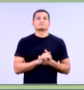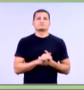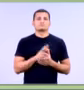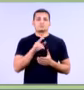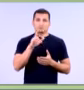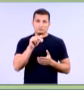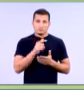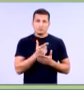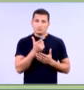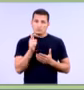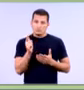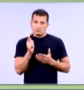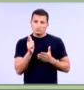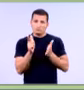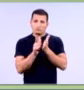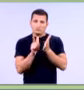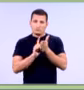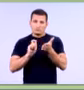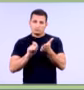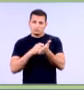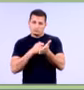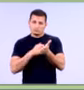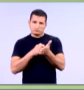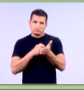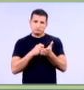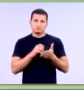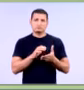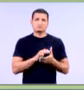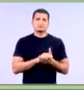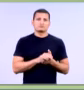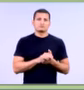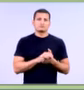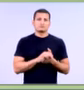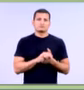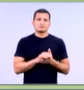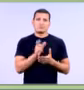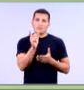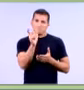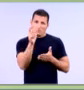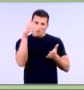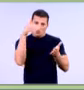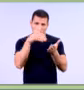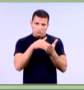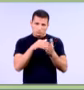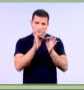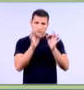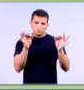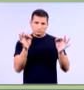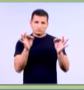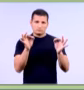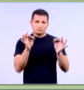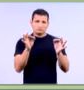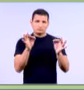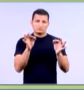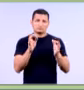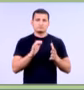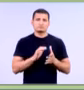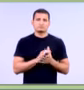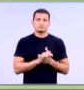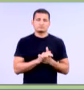uma folha isolada, tá? Sempre transfira a última palavra, a última frase, para que